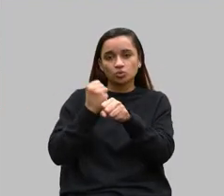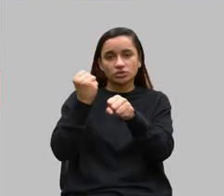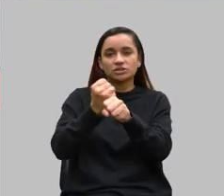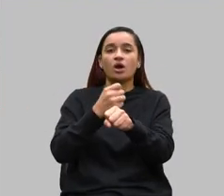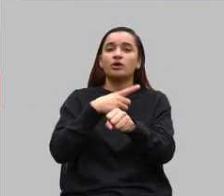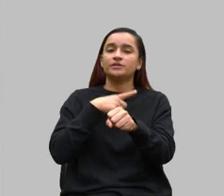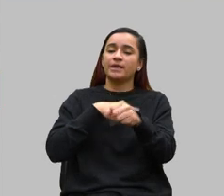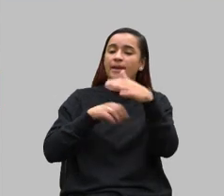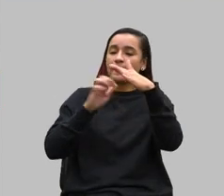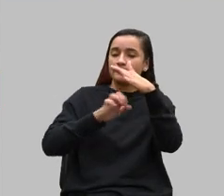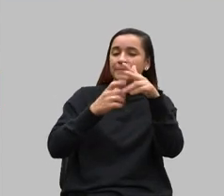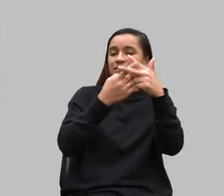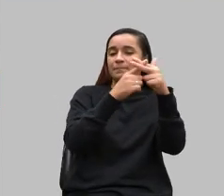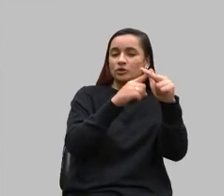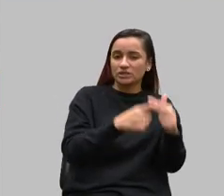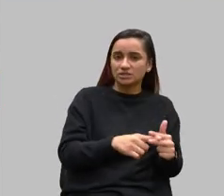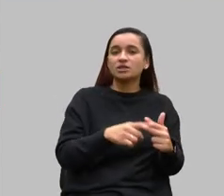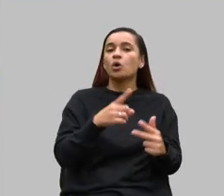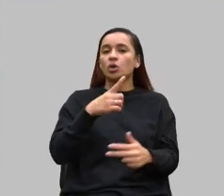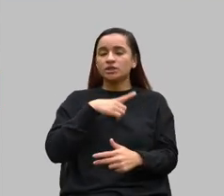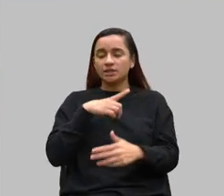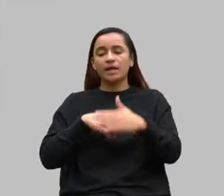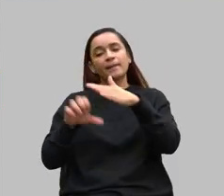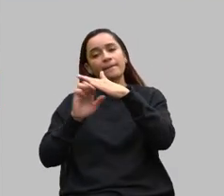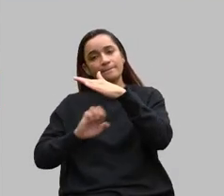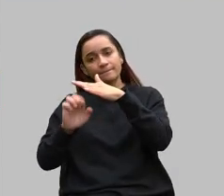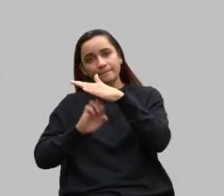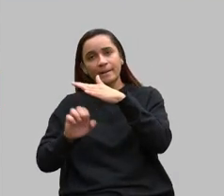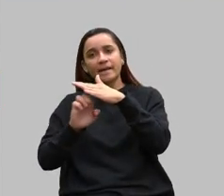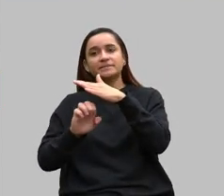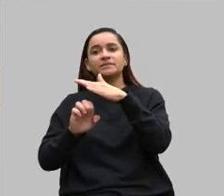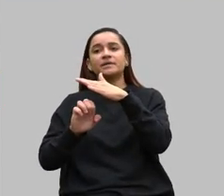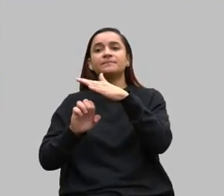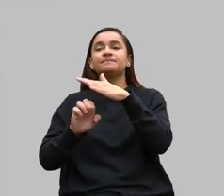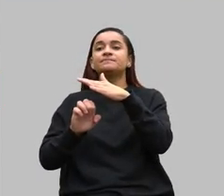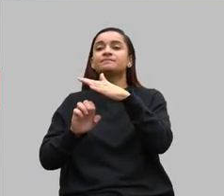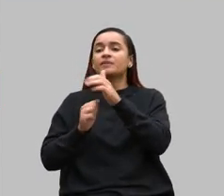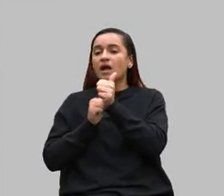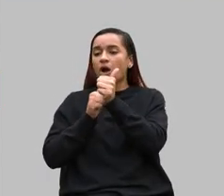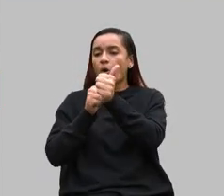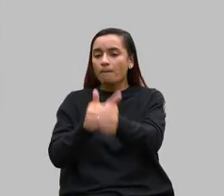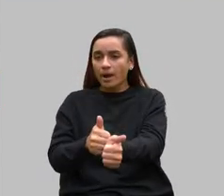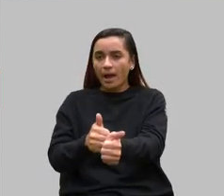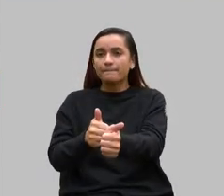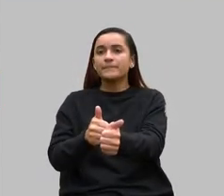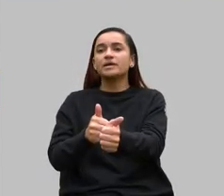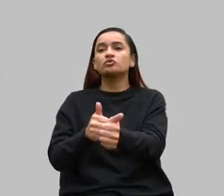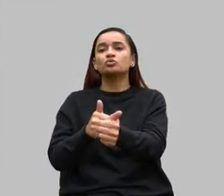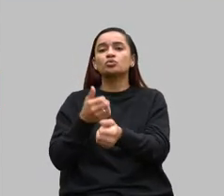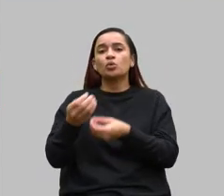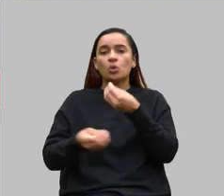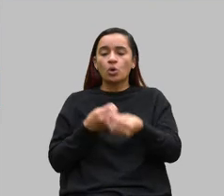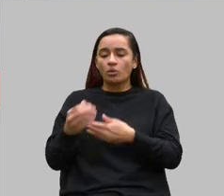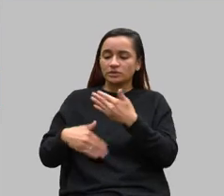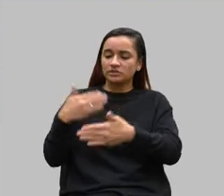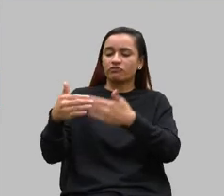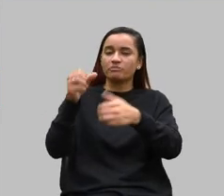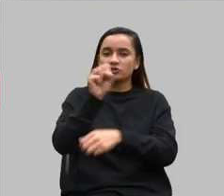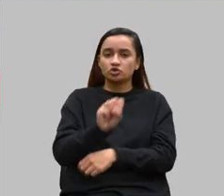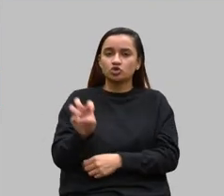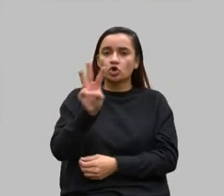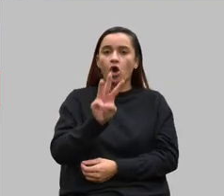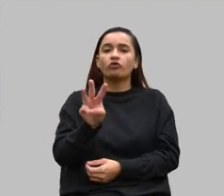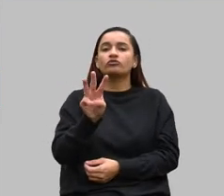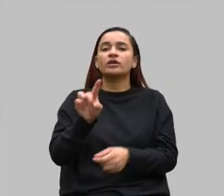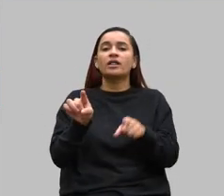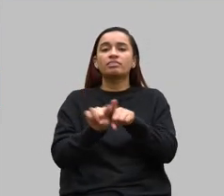manutenção temos empresas de acompanhamento com conhecimento de desenvolvimento de software e